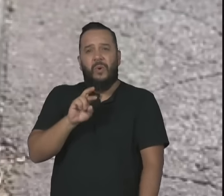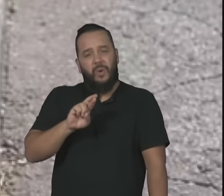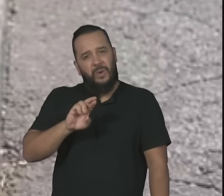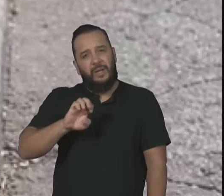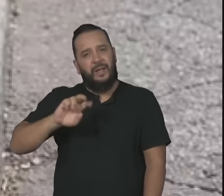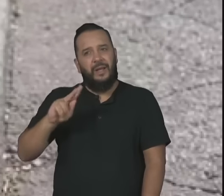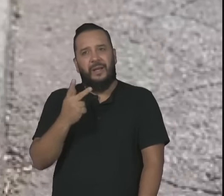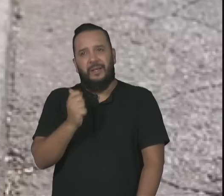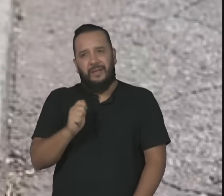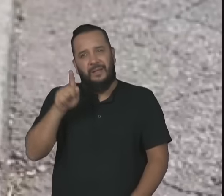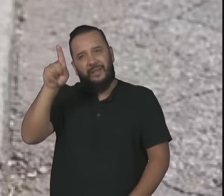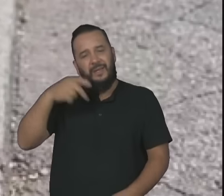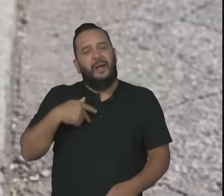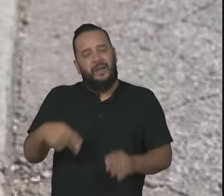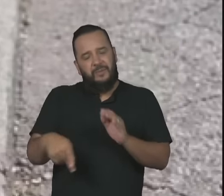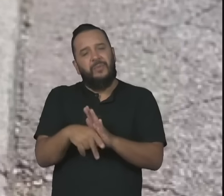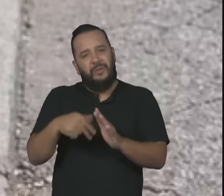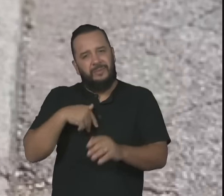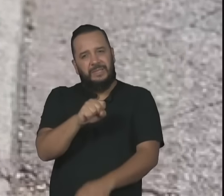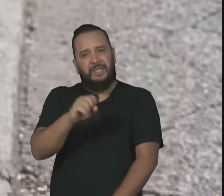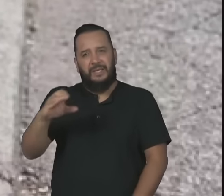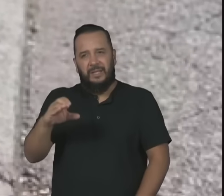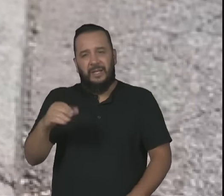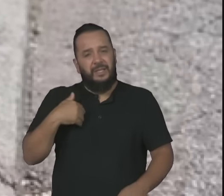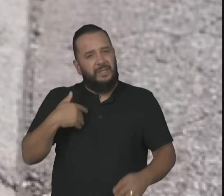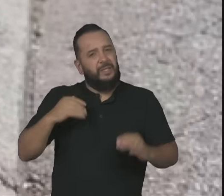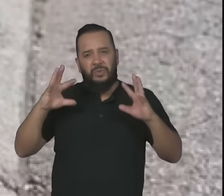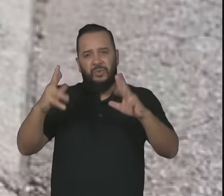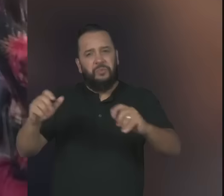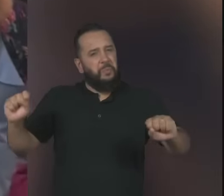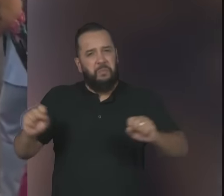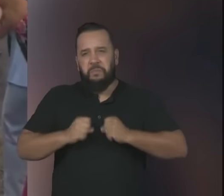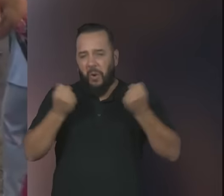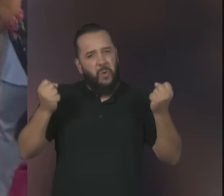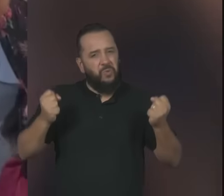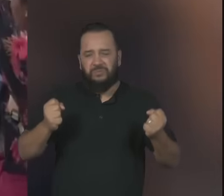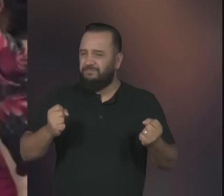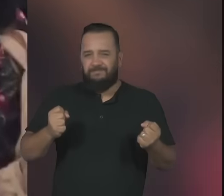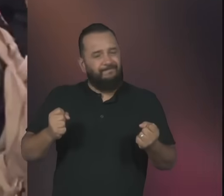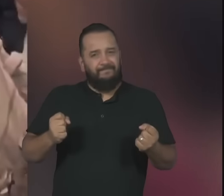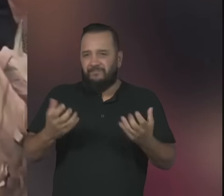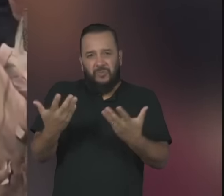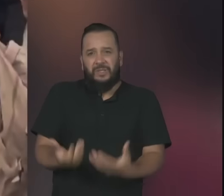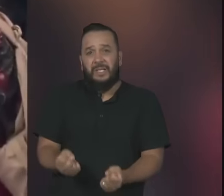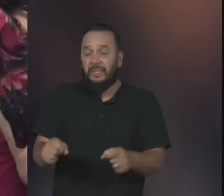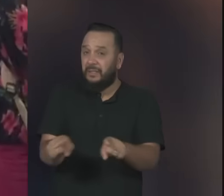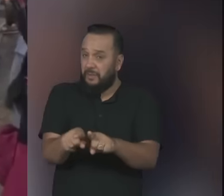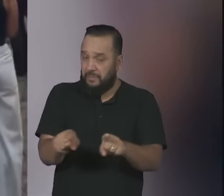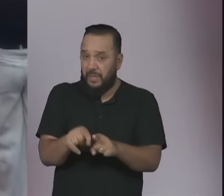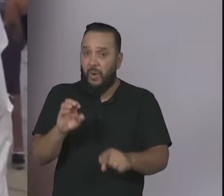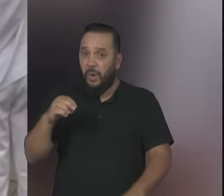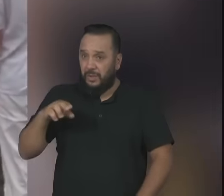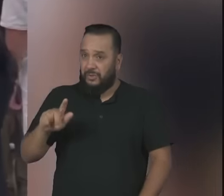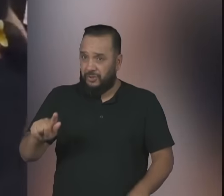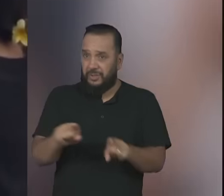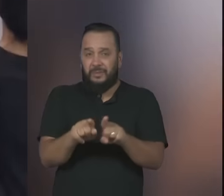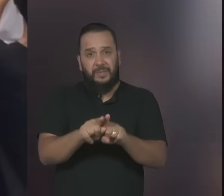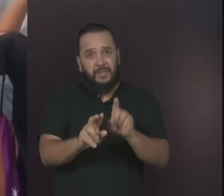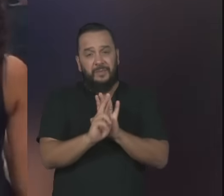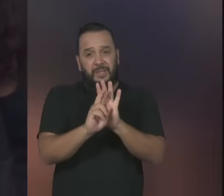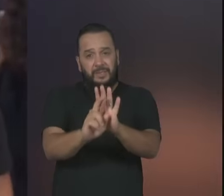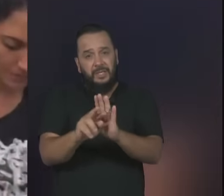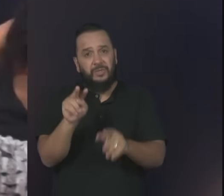Praia Brava, em Florianópolis, provoca revolta e indignação. ONGs de defesa dos animais e representantes de vários